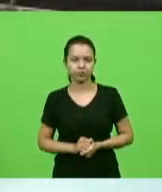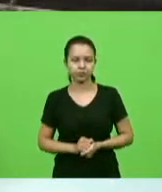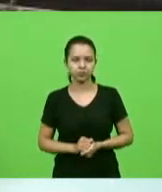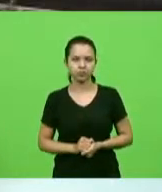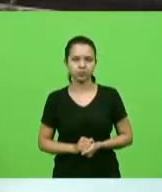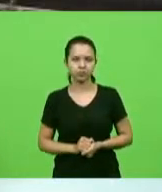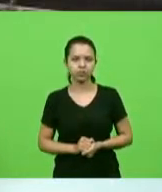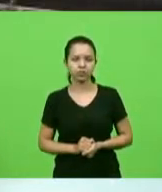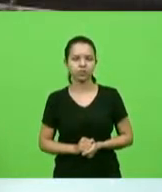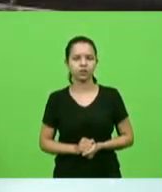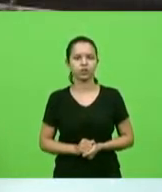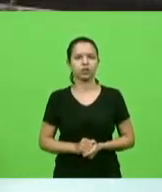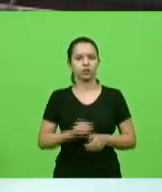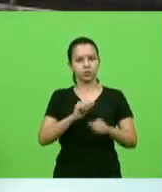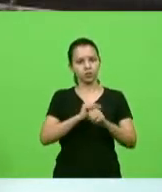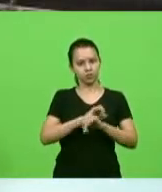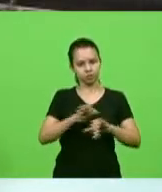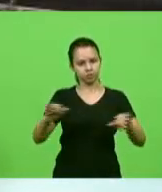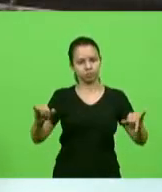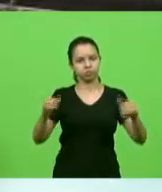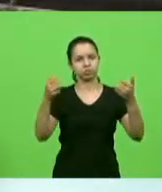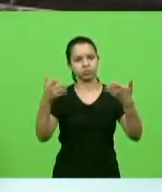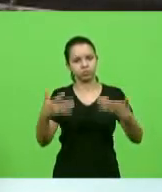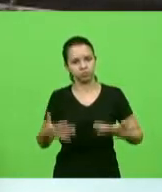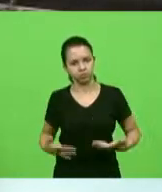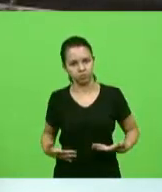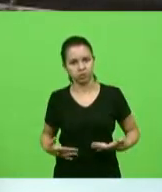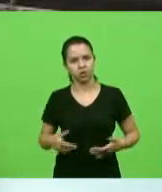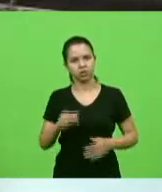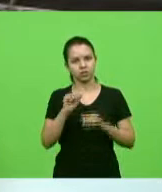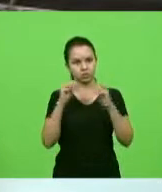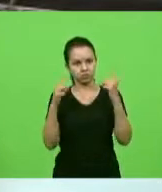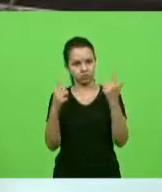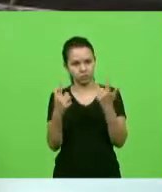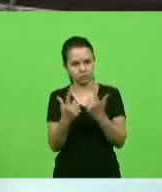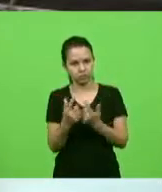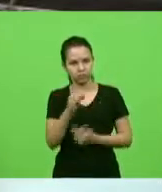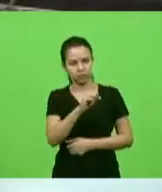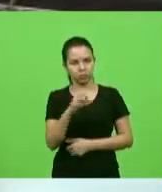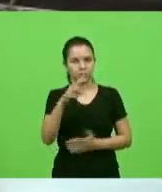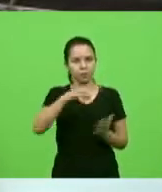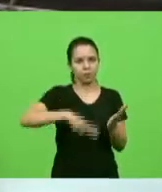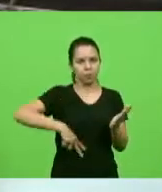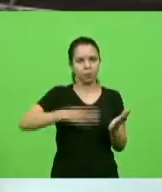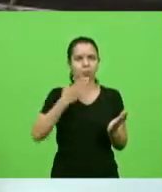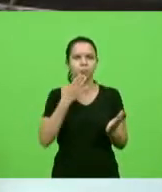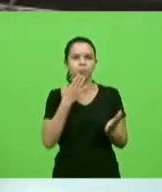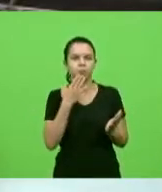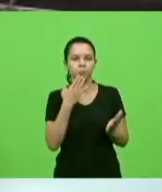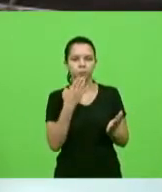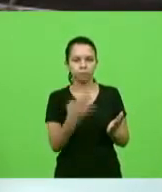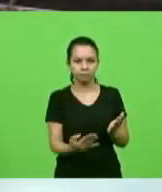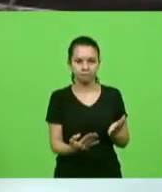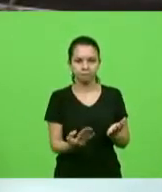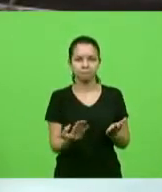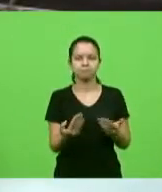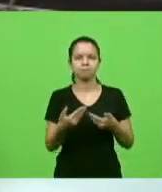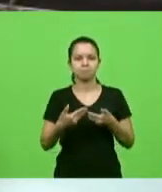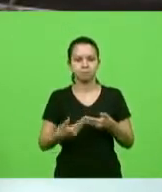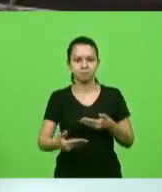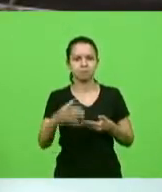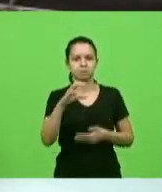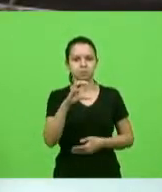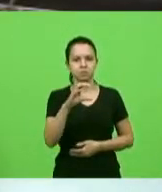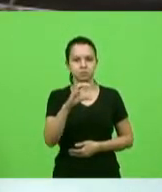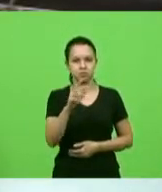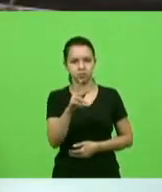após a revelação do escândalo, a Assembleia Legislativa de Santa Catarina fazia a leitura de um requerimento solicitando a instalação de uma